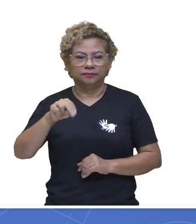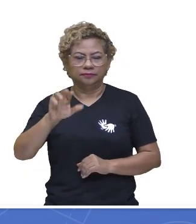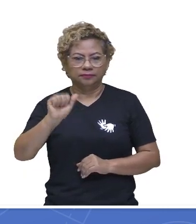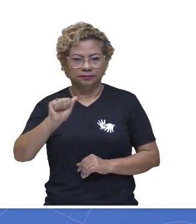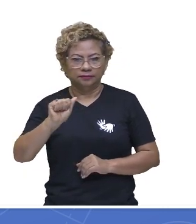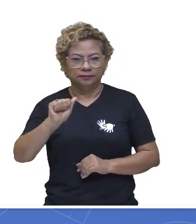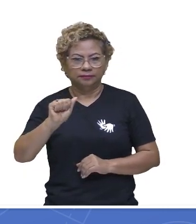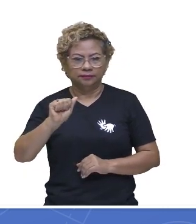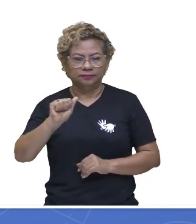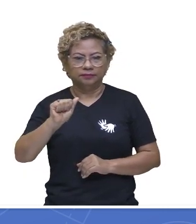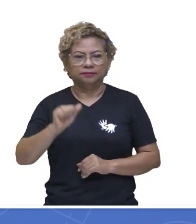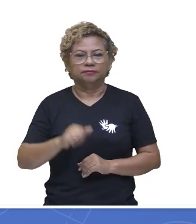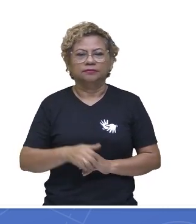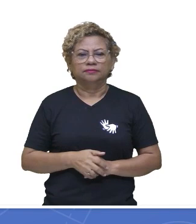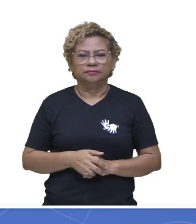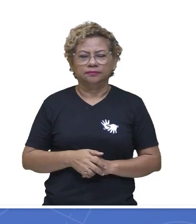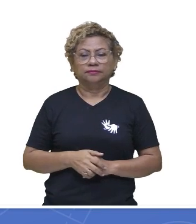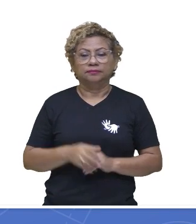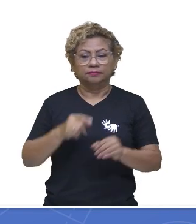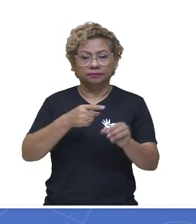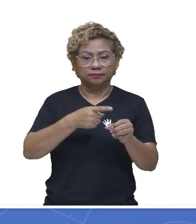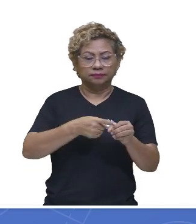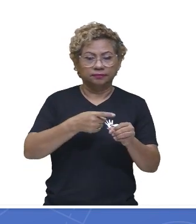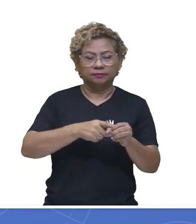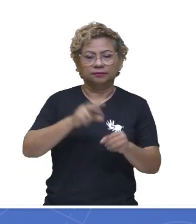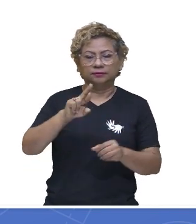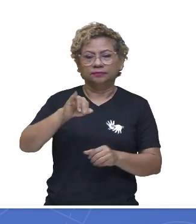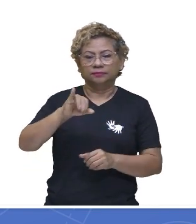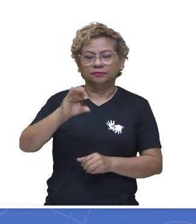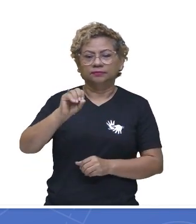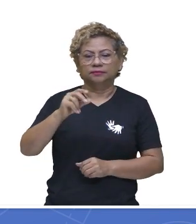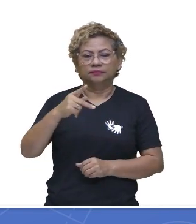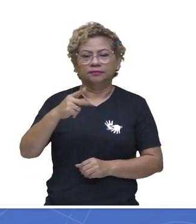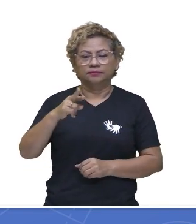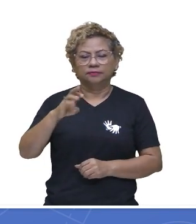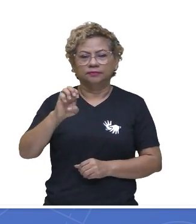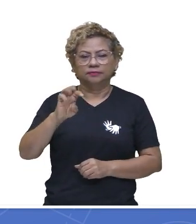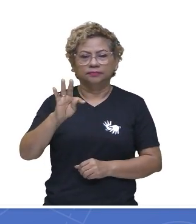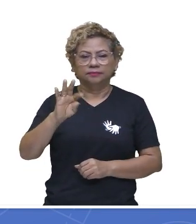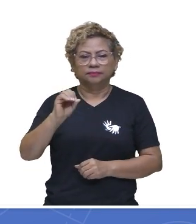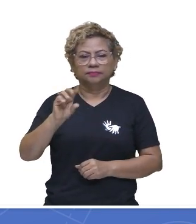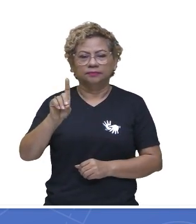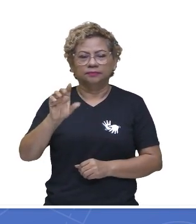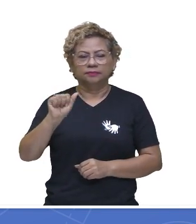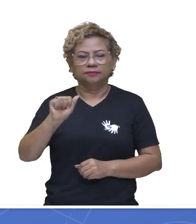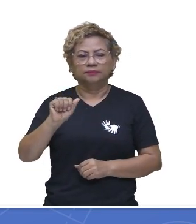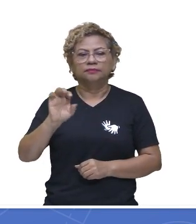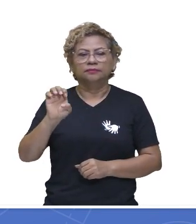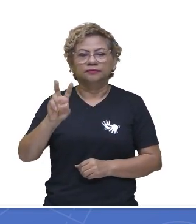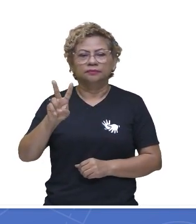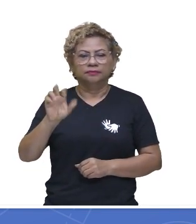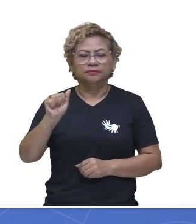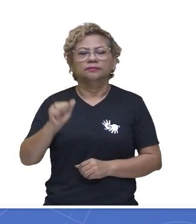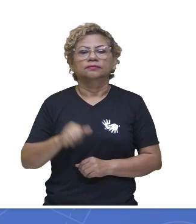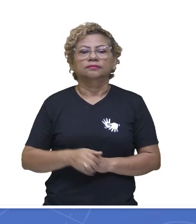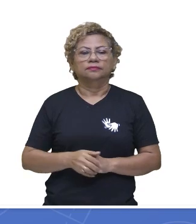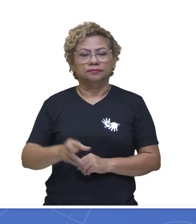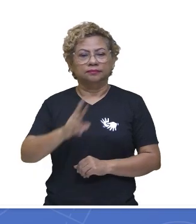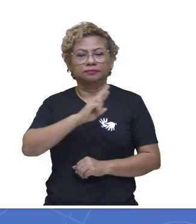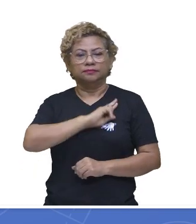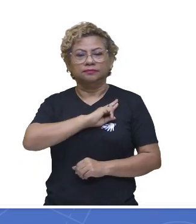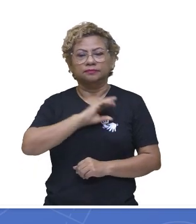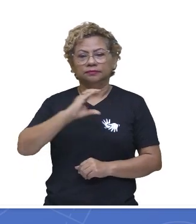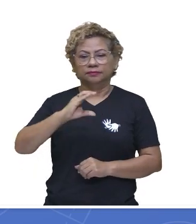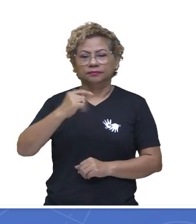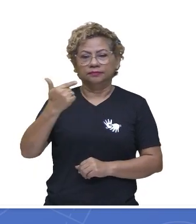acho que ela é de Rio Preto, né? Rio Preto da Eva, um abraço a todos em Rio Preto. Tá? Ela colocou a letra C, questão 2. Vamos ver aqui